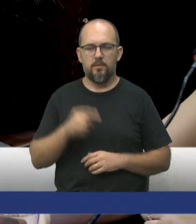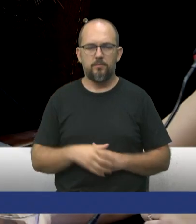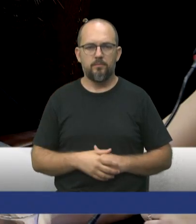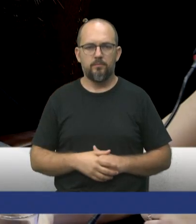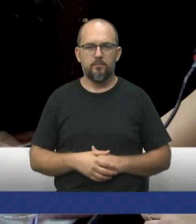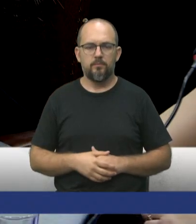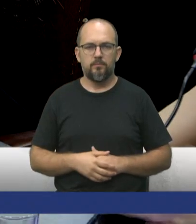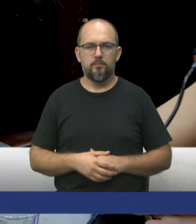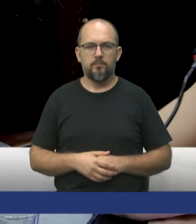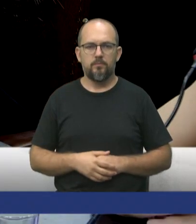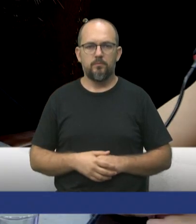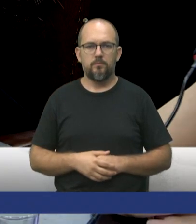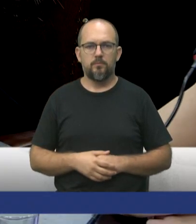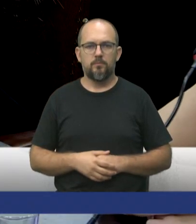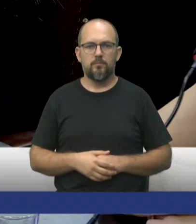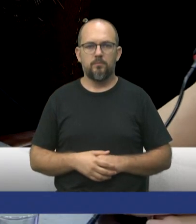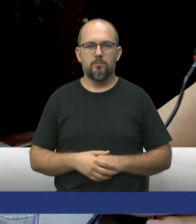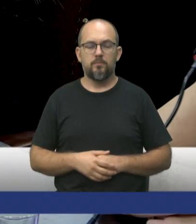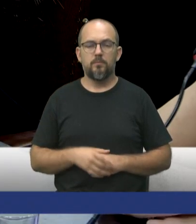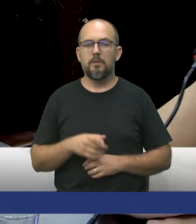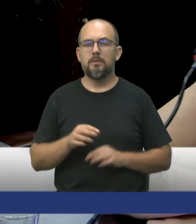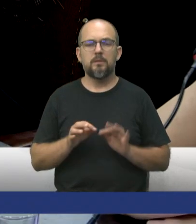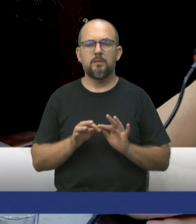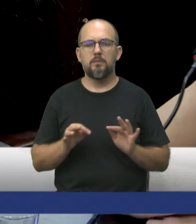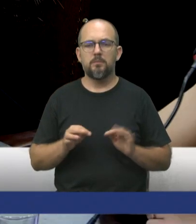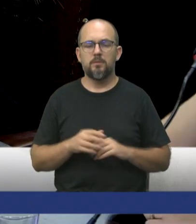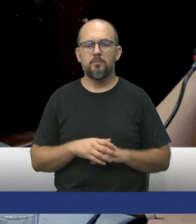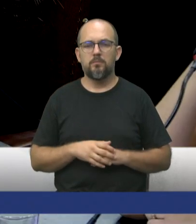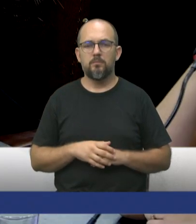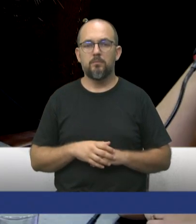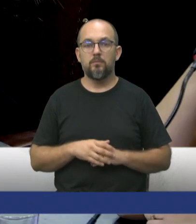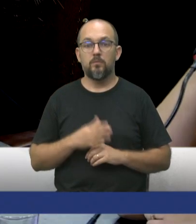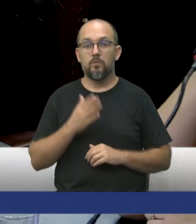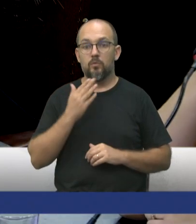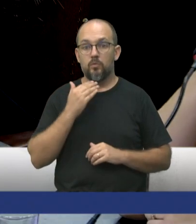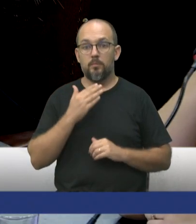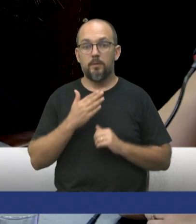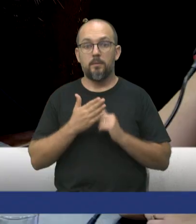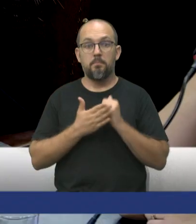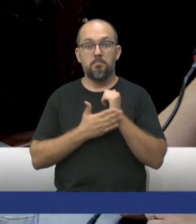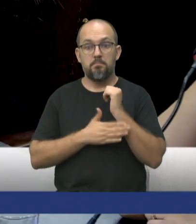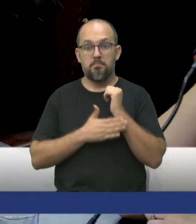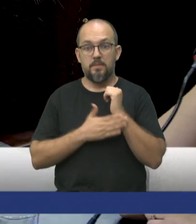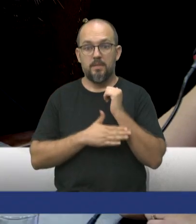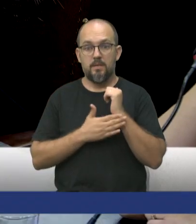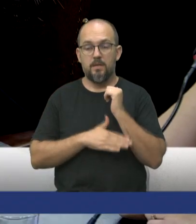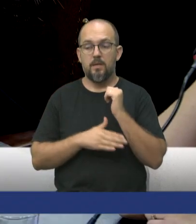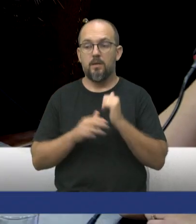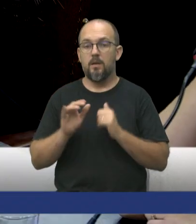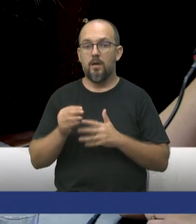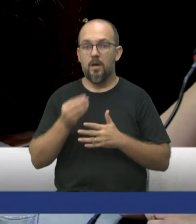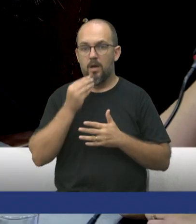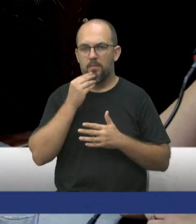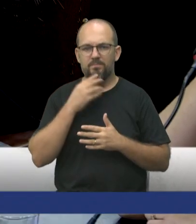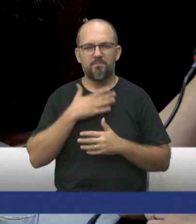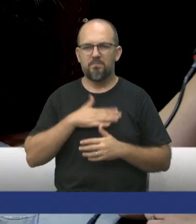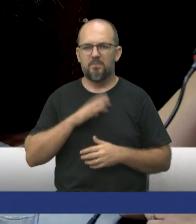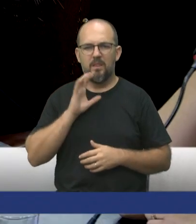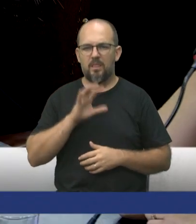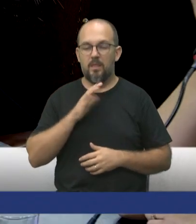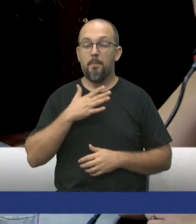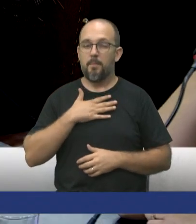E ele simplesmente foi comer uma picanha, ele não gostou, vomita. Então, para mim é muito